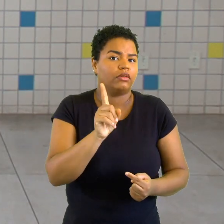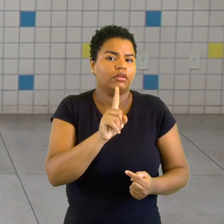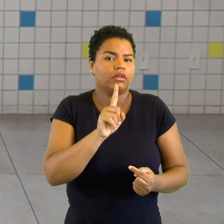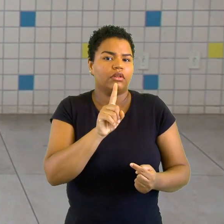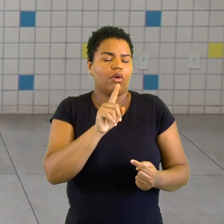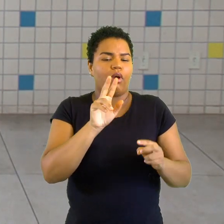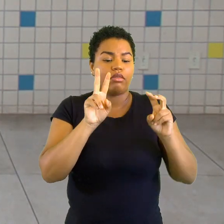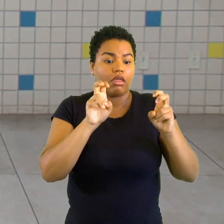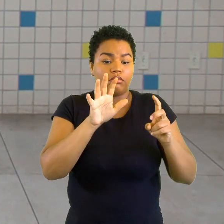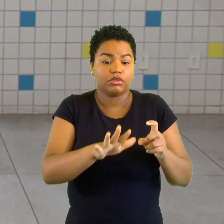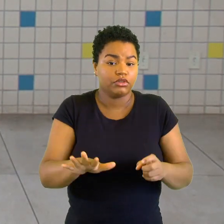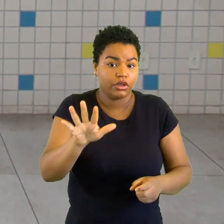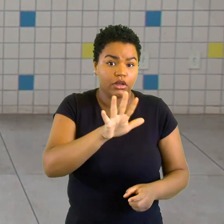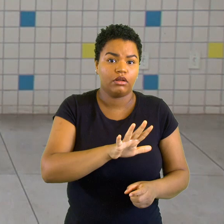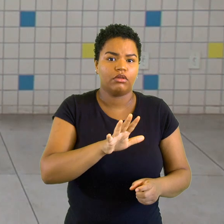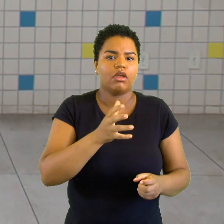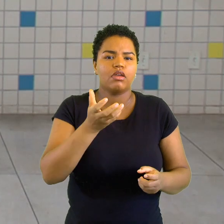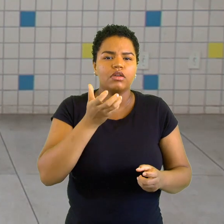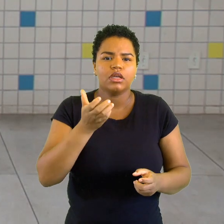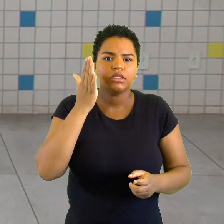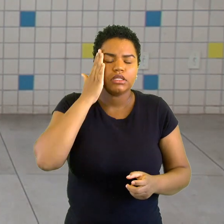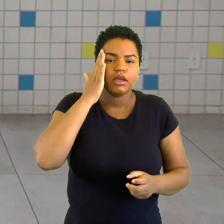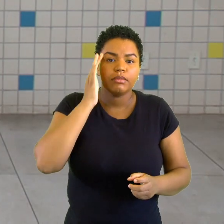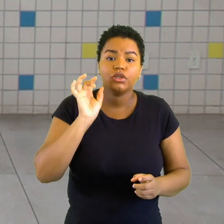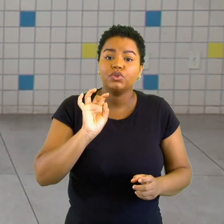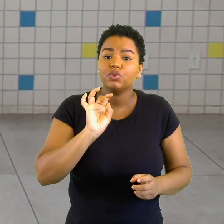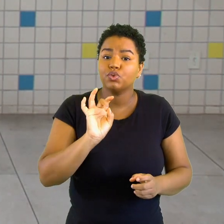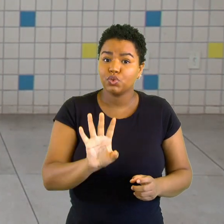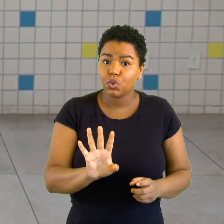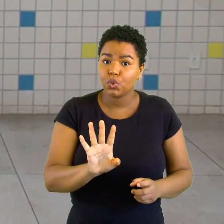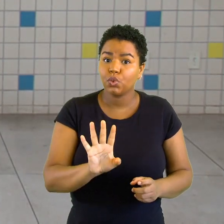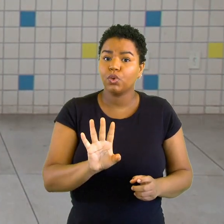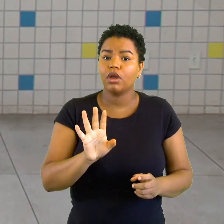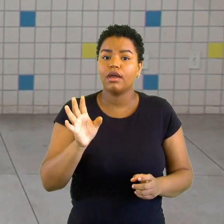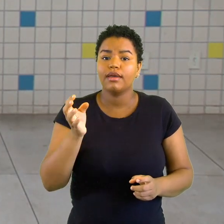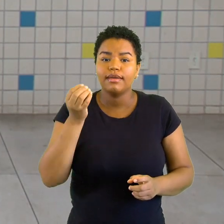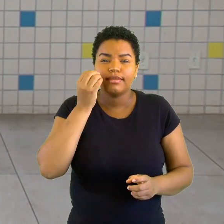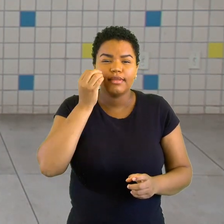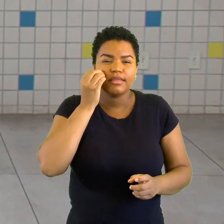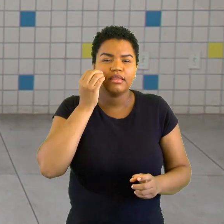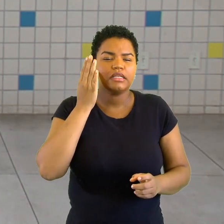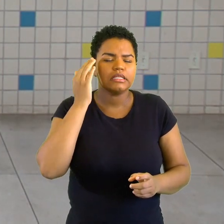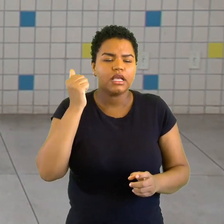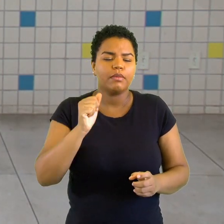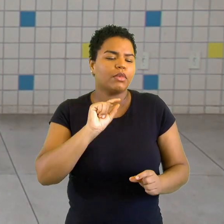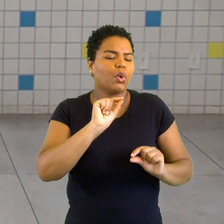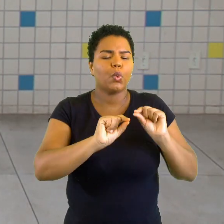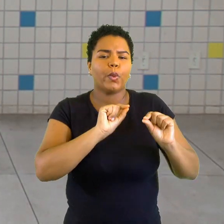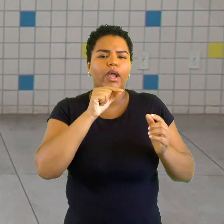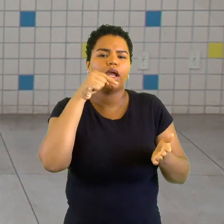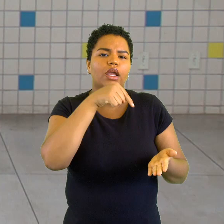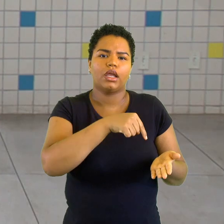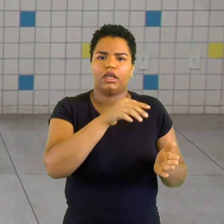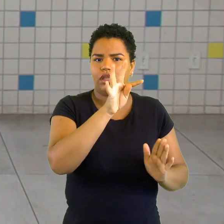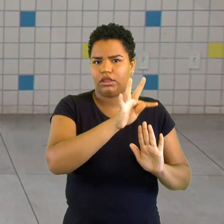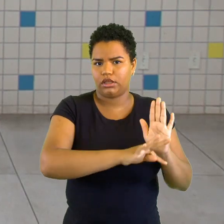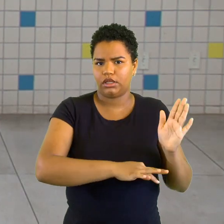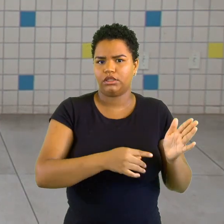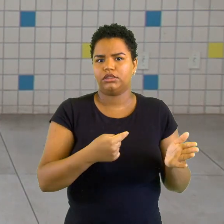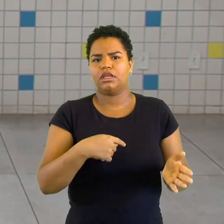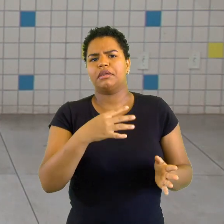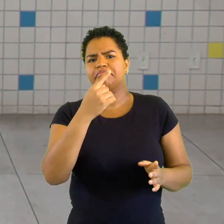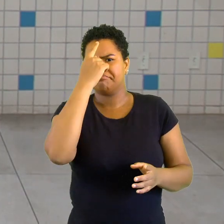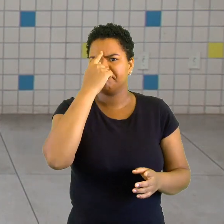texto. Eu estou ali apenas para prever, deduzir do que se trata esse texto. Então, imagens, títulos, tabelas,